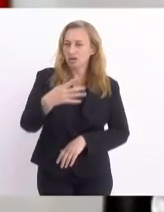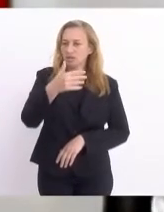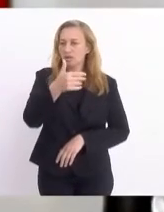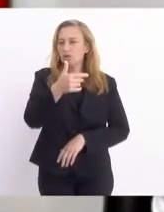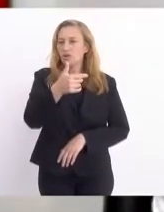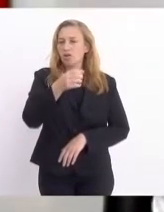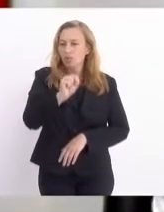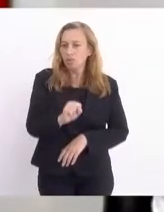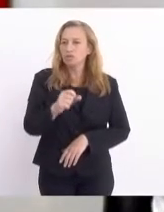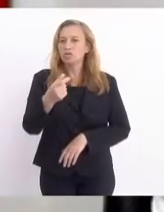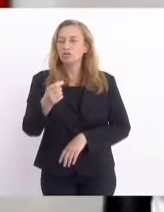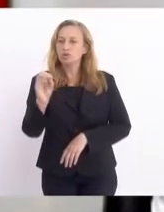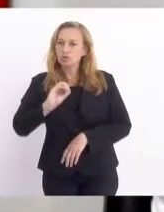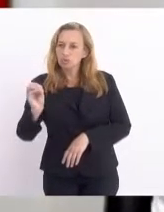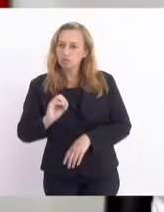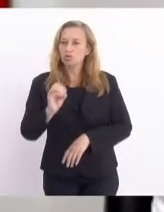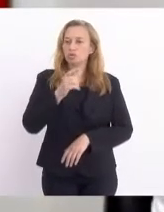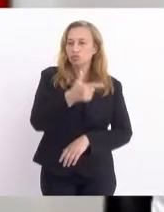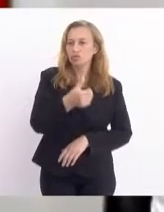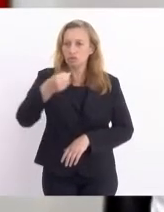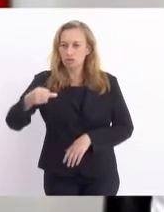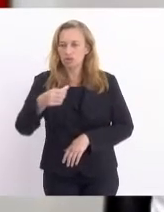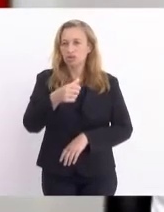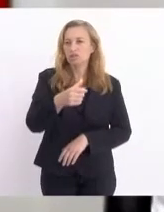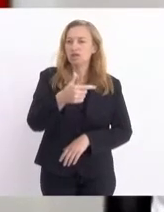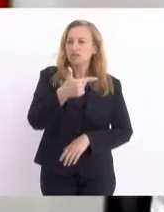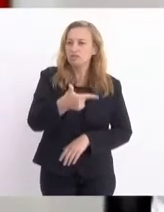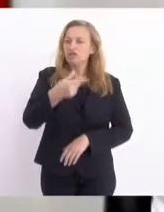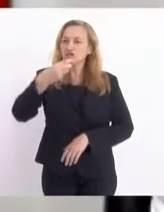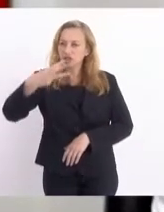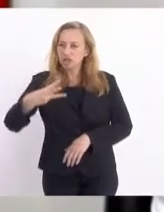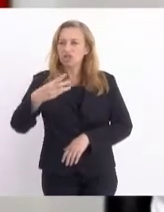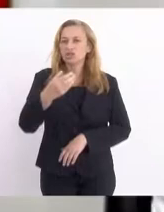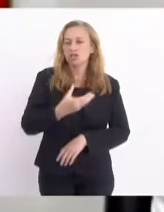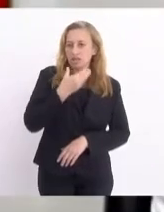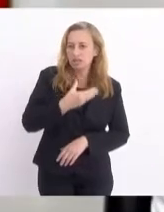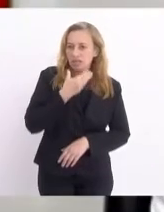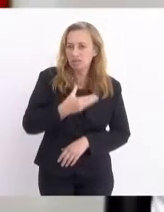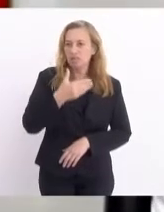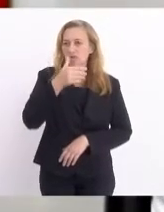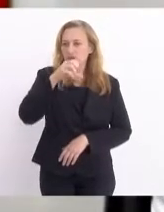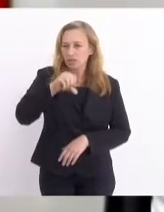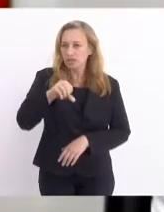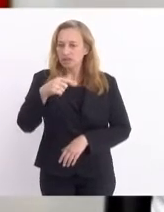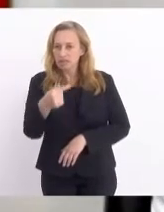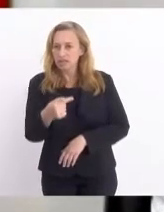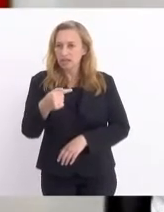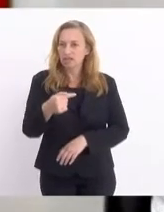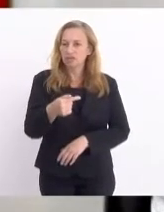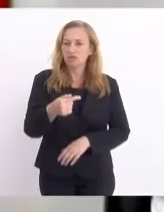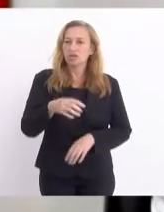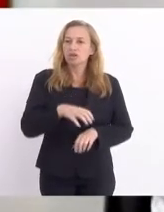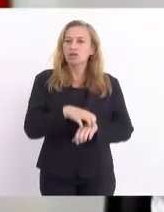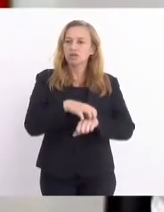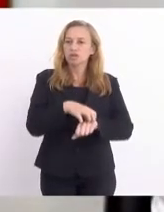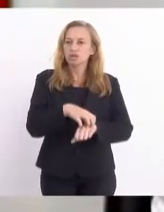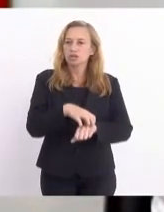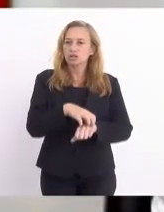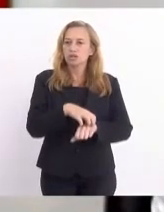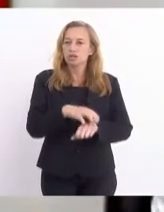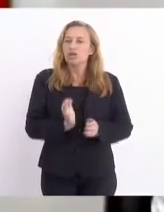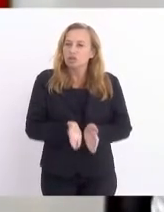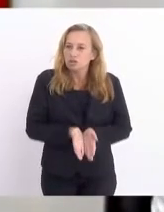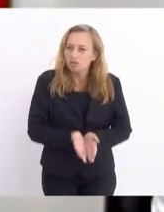de 1997, decreto número 23.925, de 23 de dezembro de 1997, que dispõe sobre o transporte aquaviário